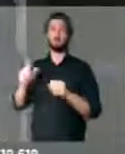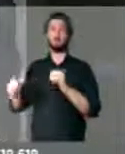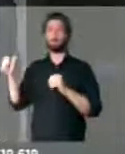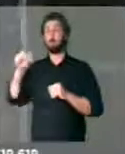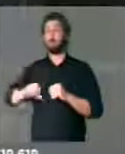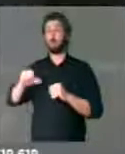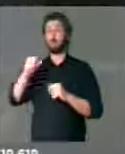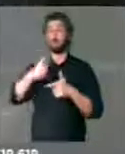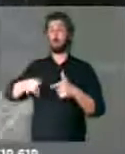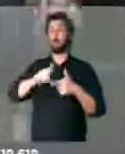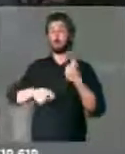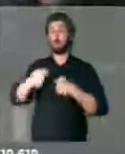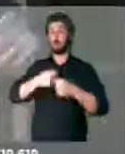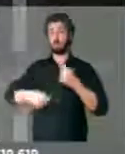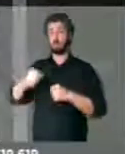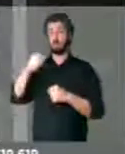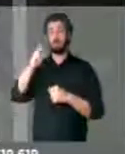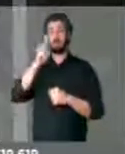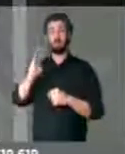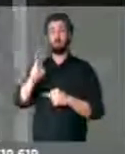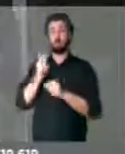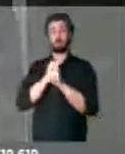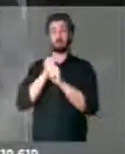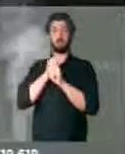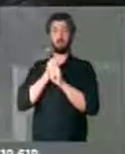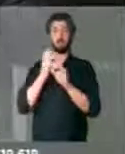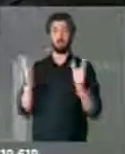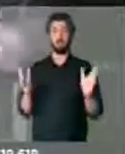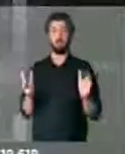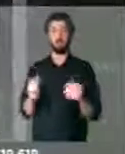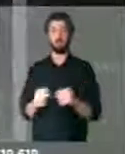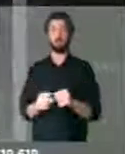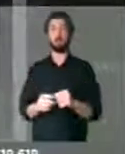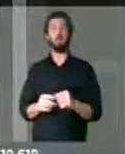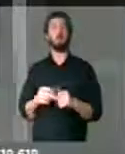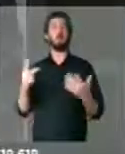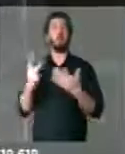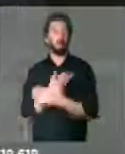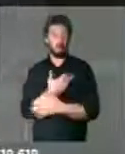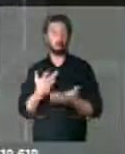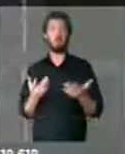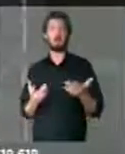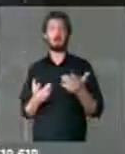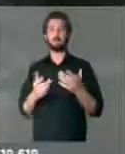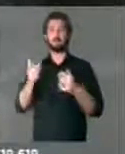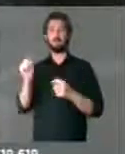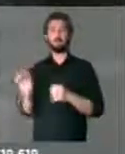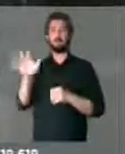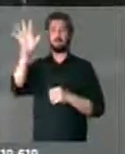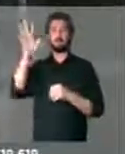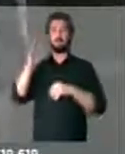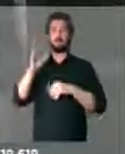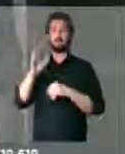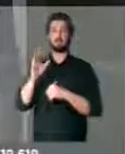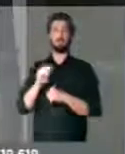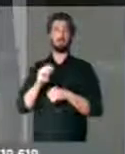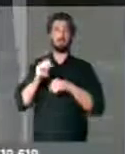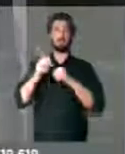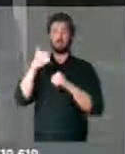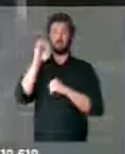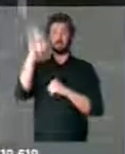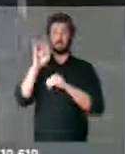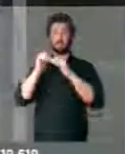piores crises já vividas na última década. Crise que nos fez chegar a uma inflação na casa dos 2